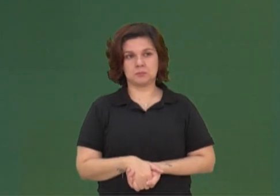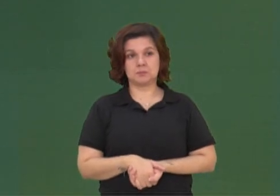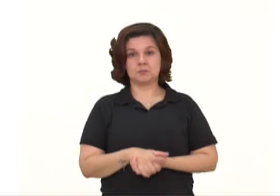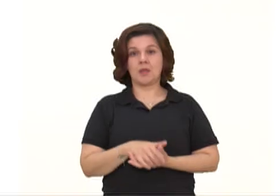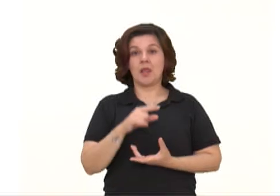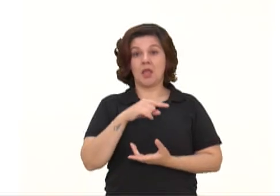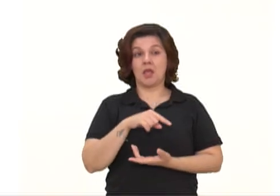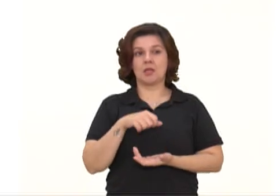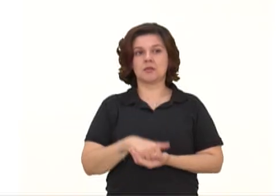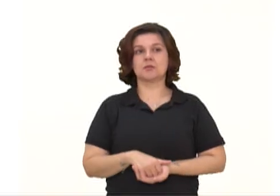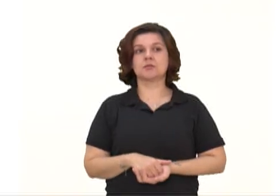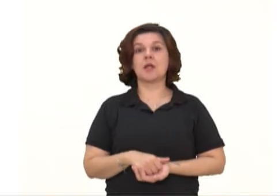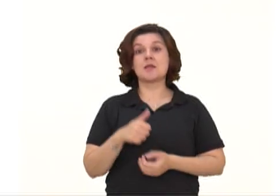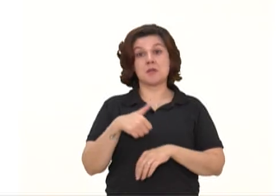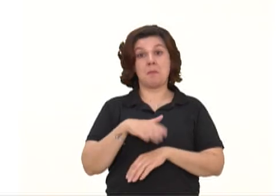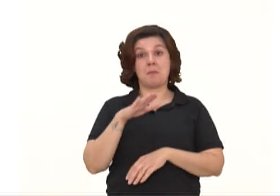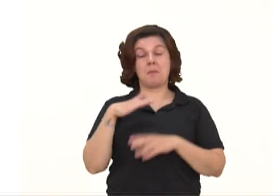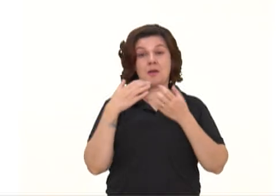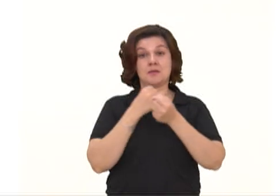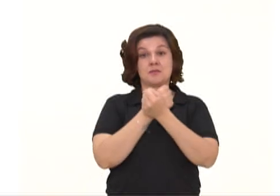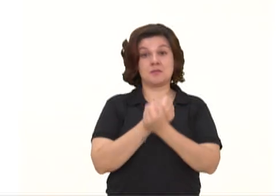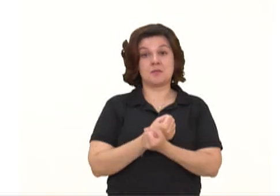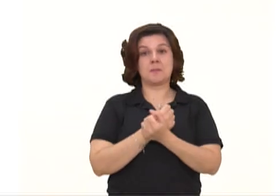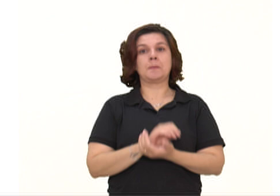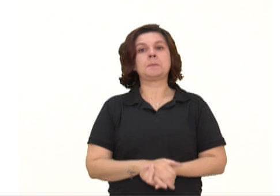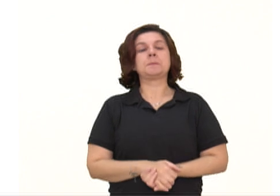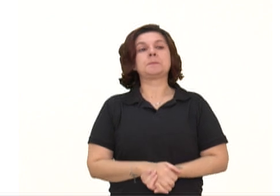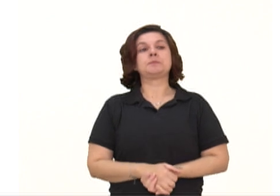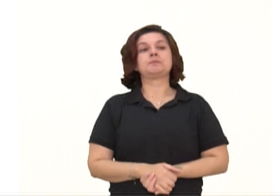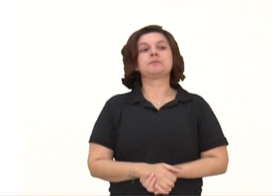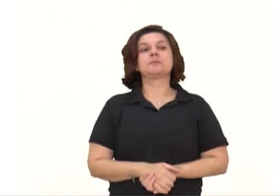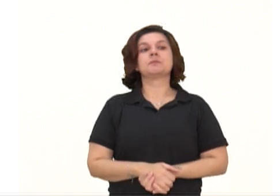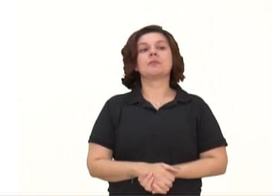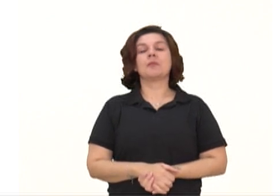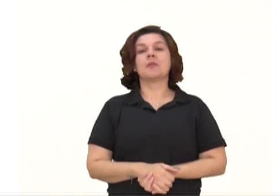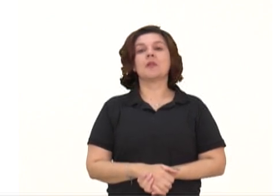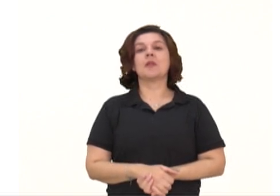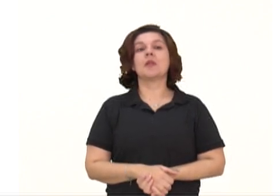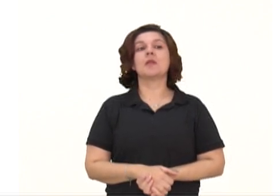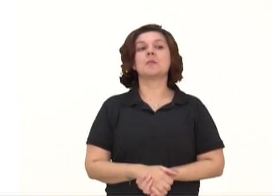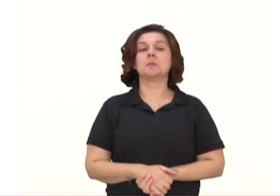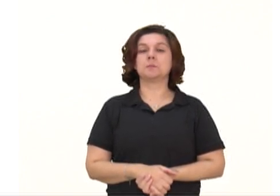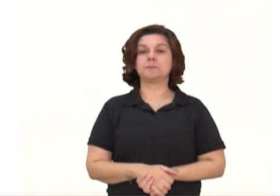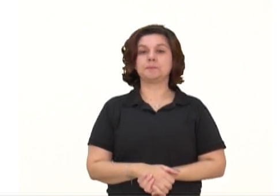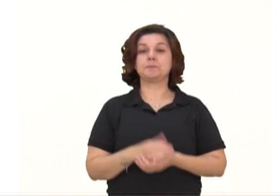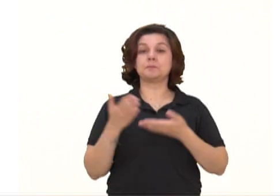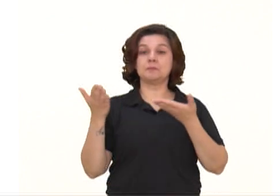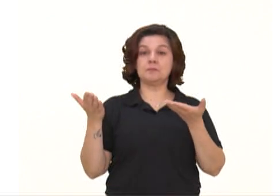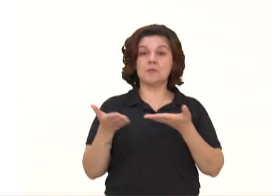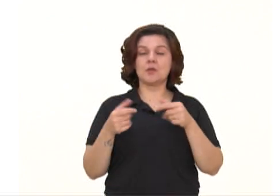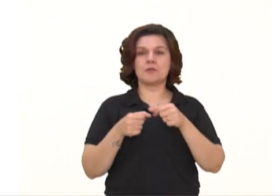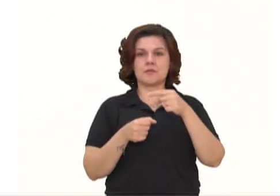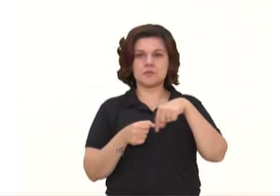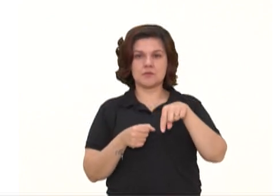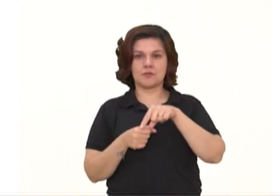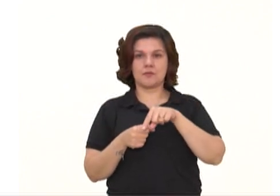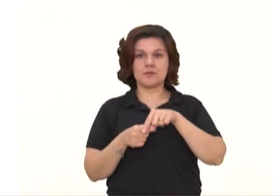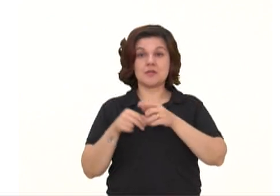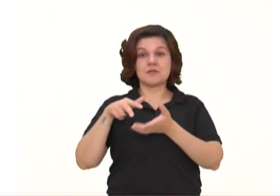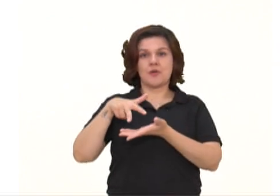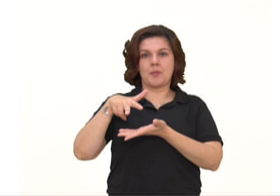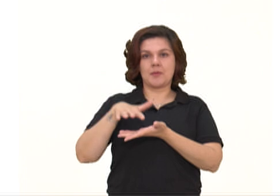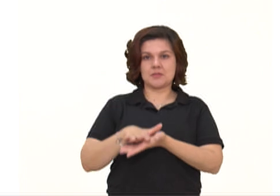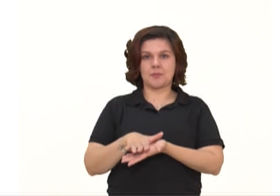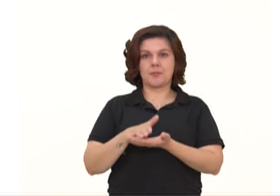Esse exercício aqui ele já é um pouco mais complexo. Então, vocês vão fazer aqui, agora basicamente vocês vão descer com as